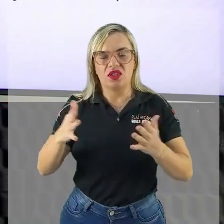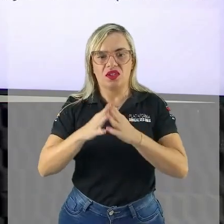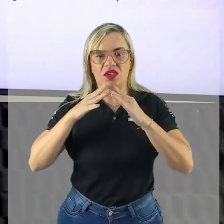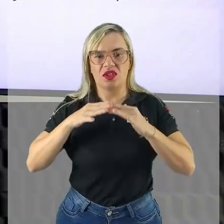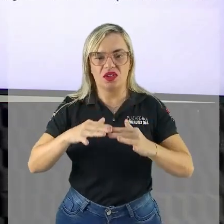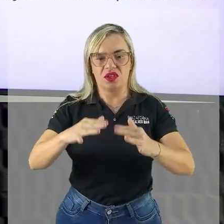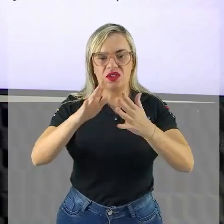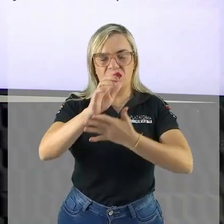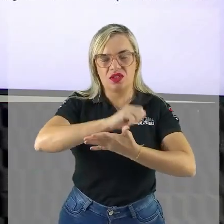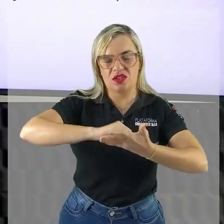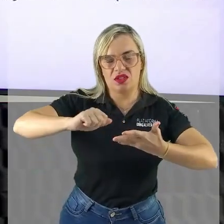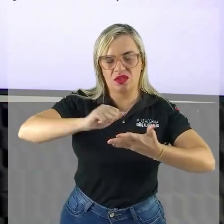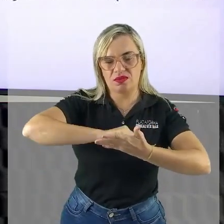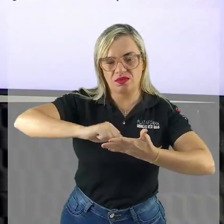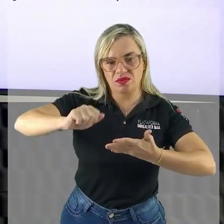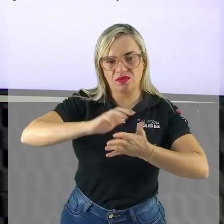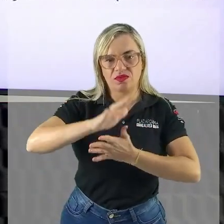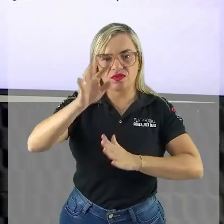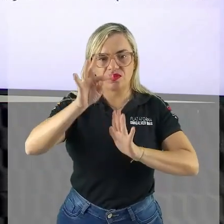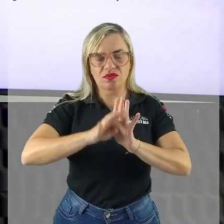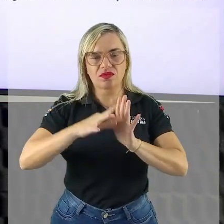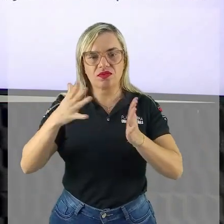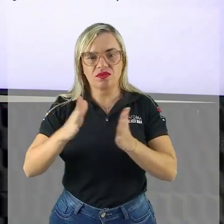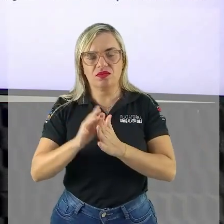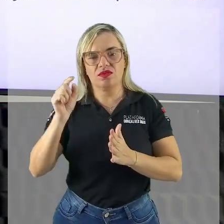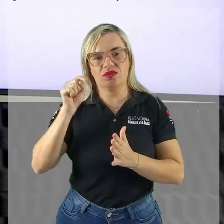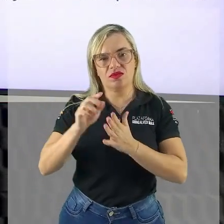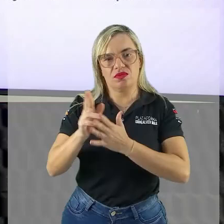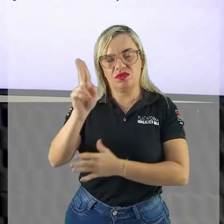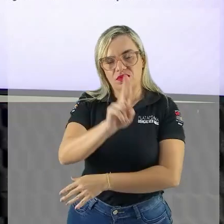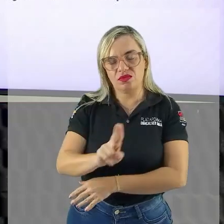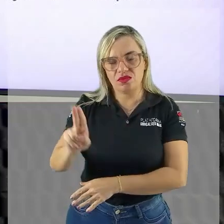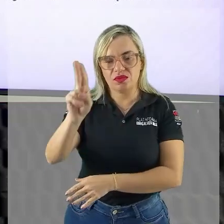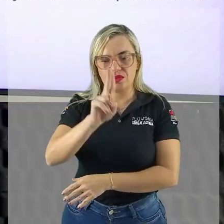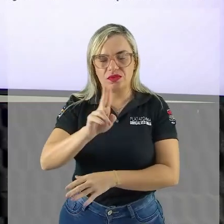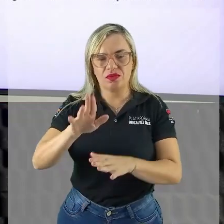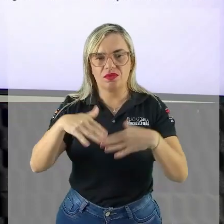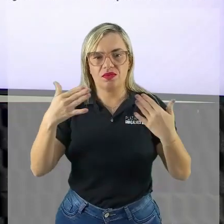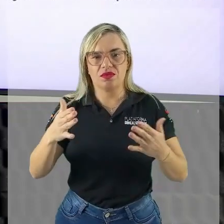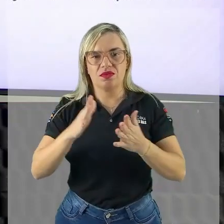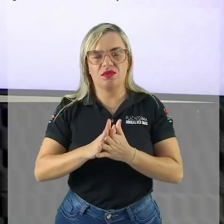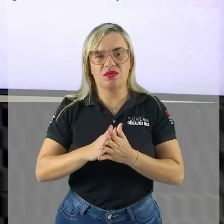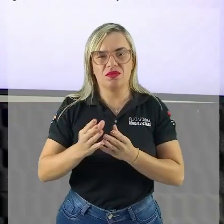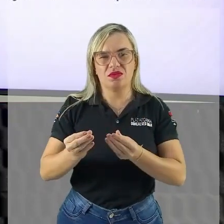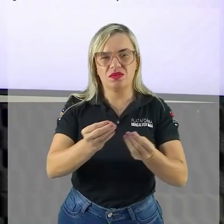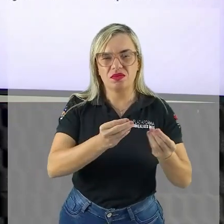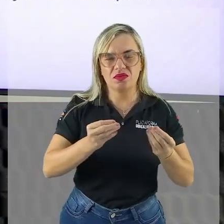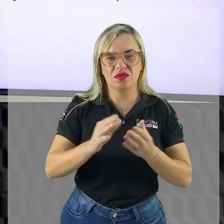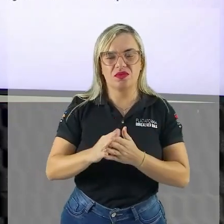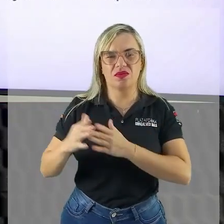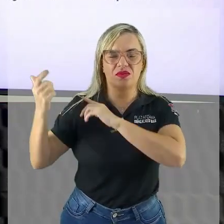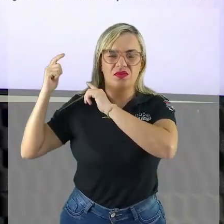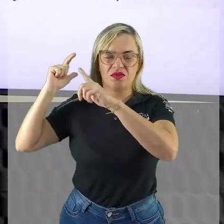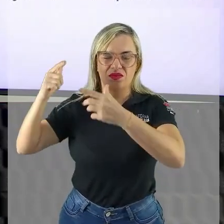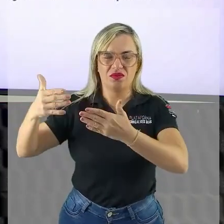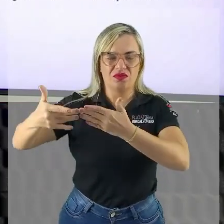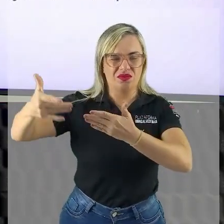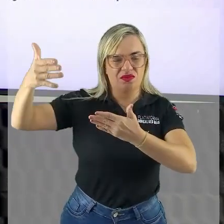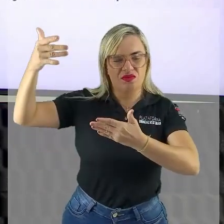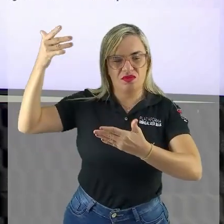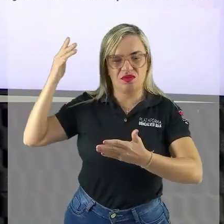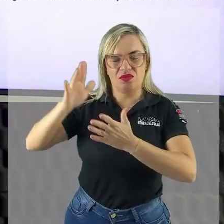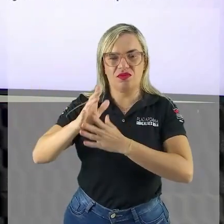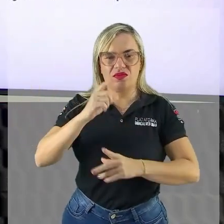fluidez do texto. Então, ao invés de utilizar algo muito ultrapassado, antiquado,